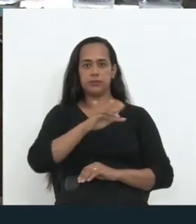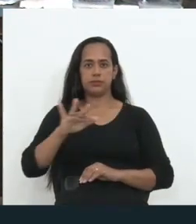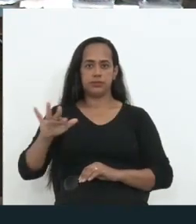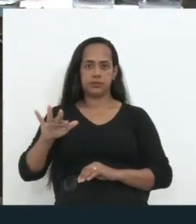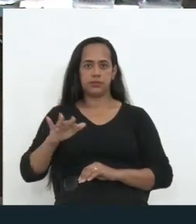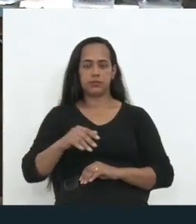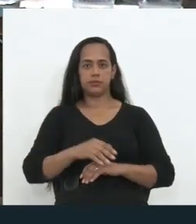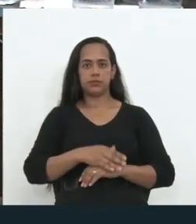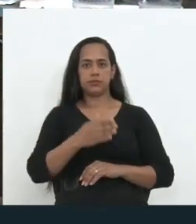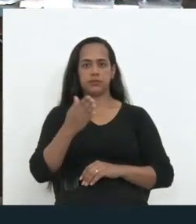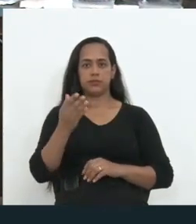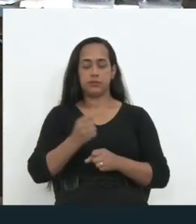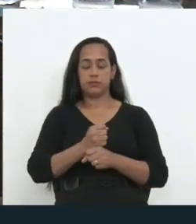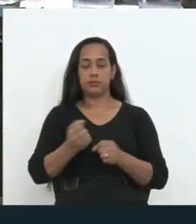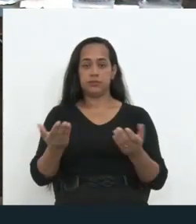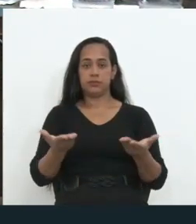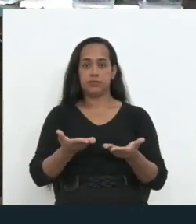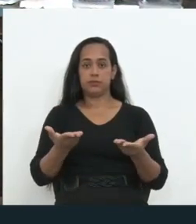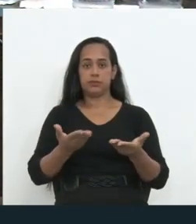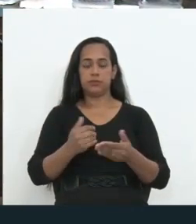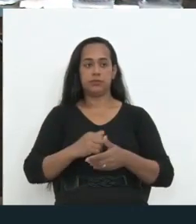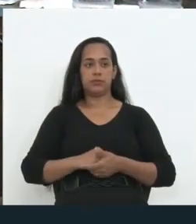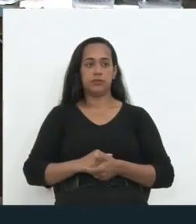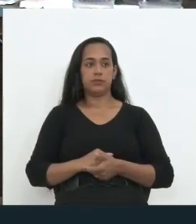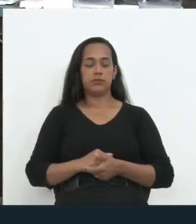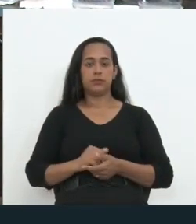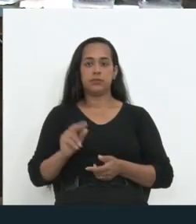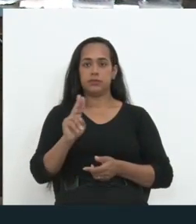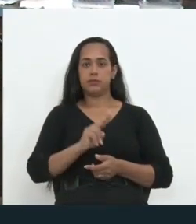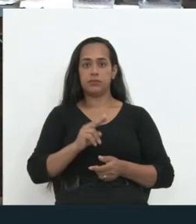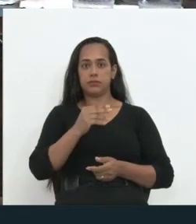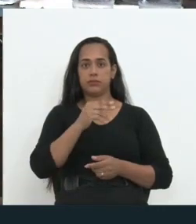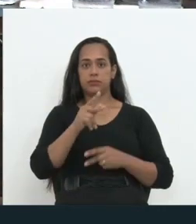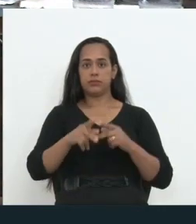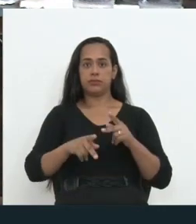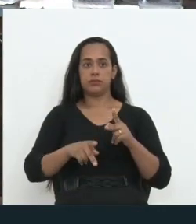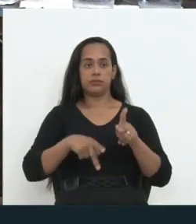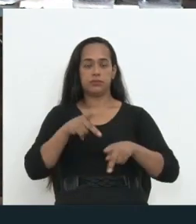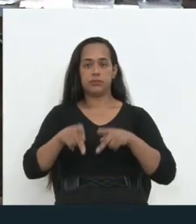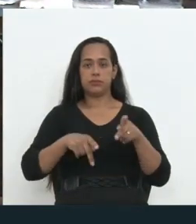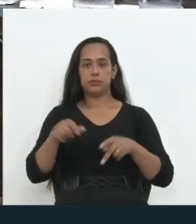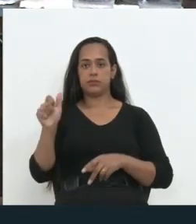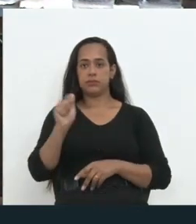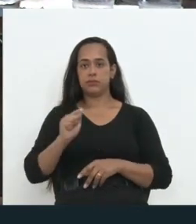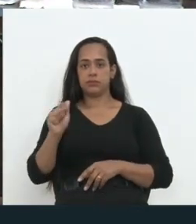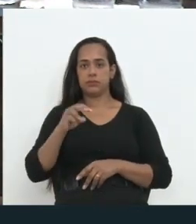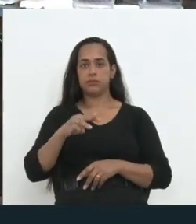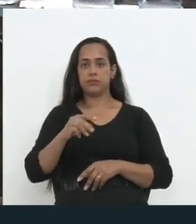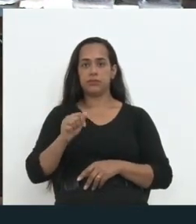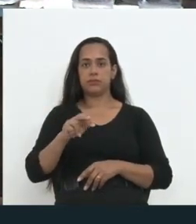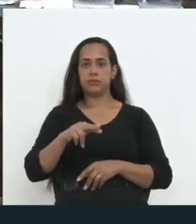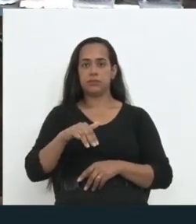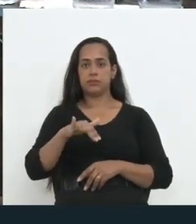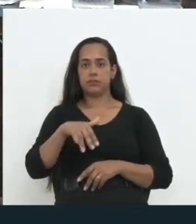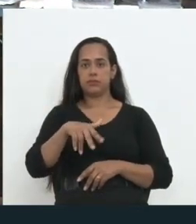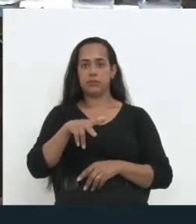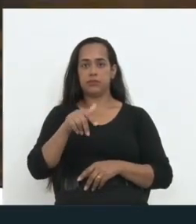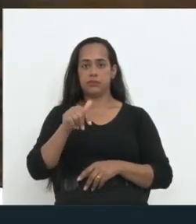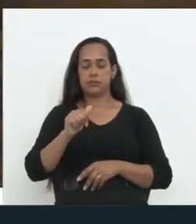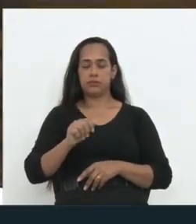2392/23, reconhecimento de utilidade pública da Associação Marinatti. Autor, vereador Geraldo